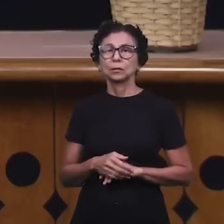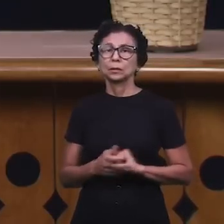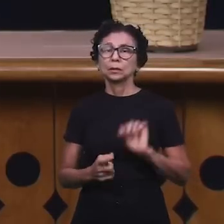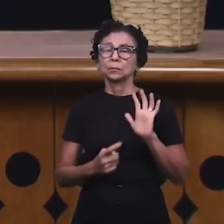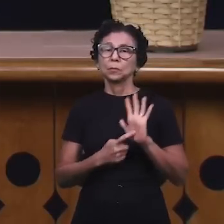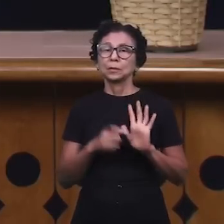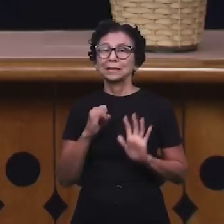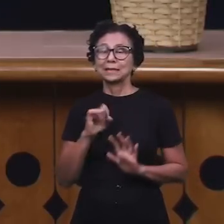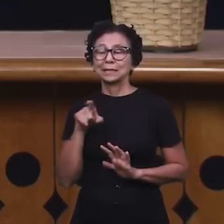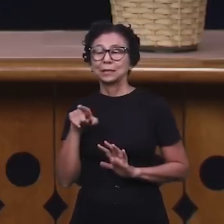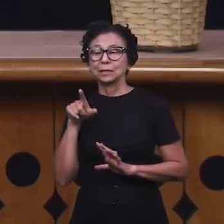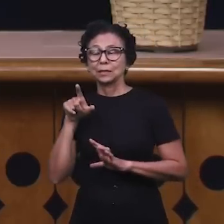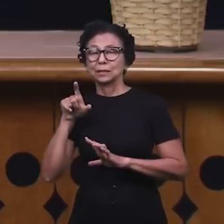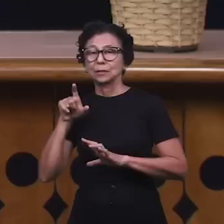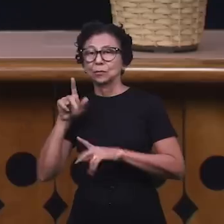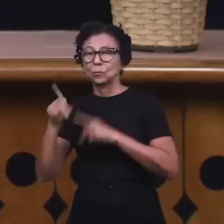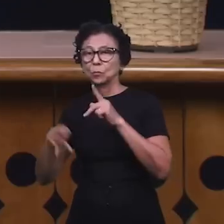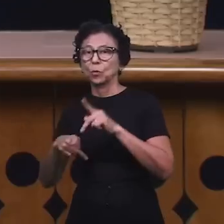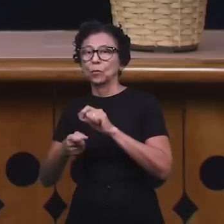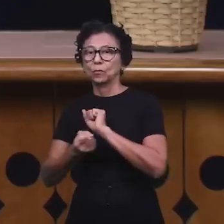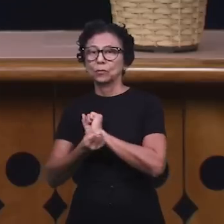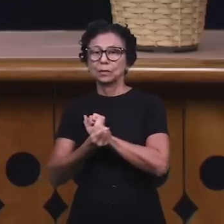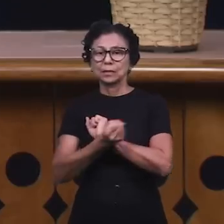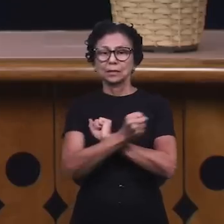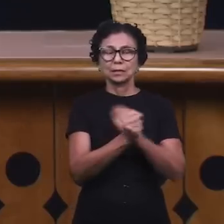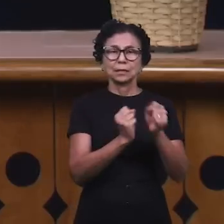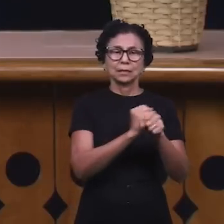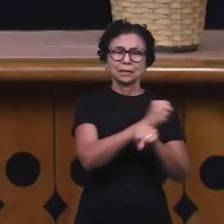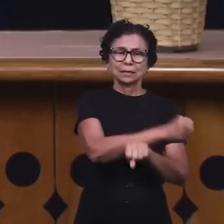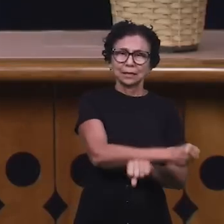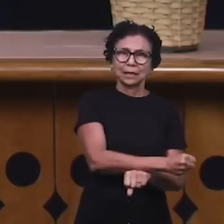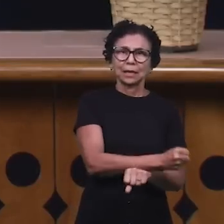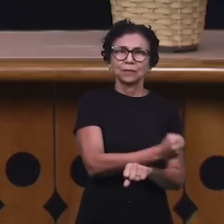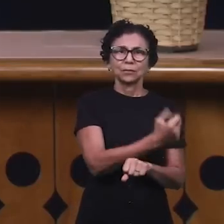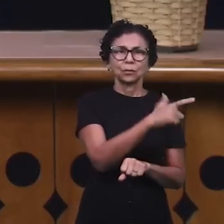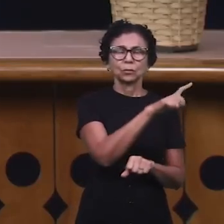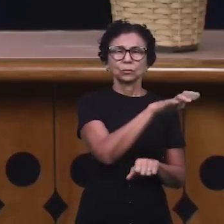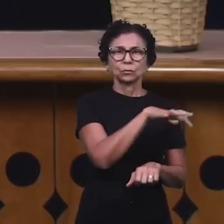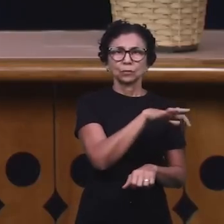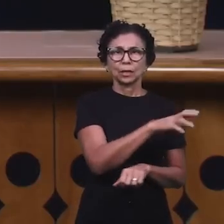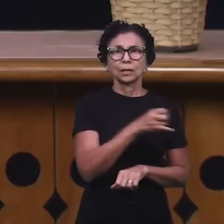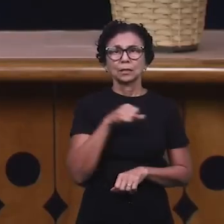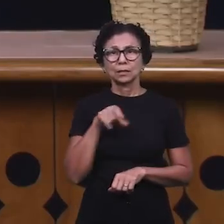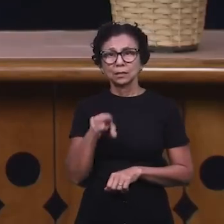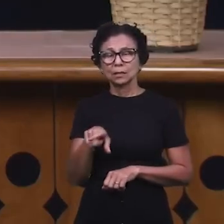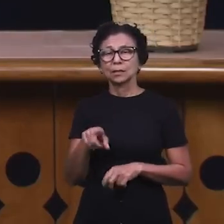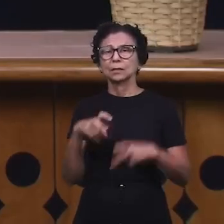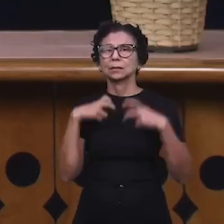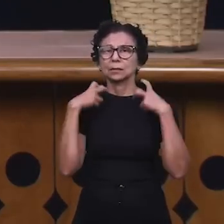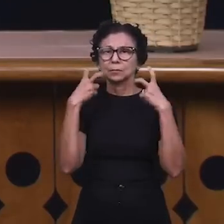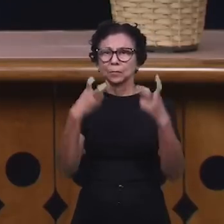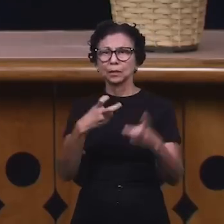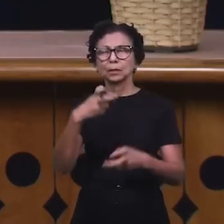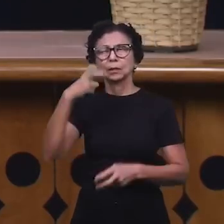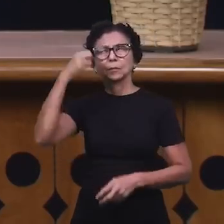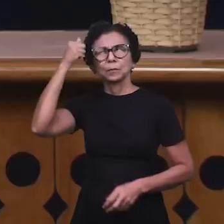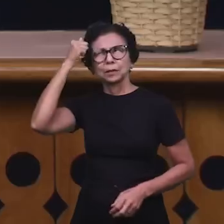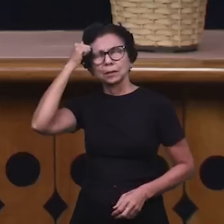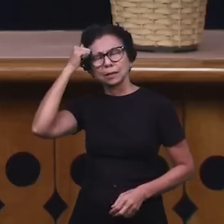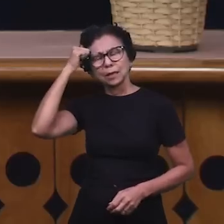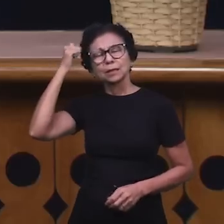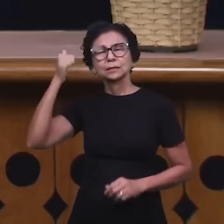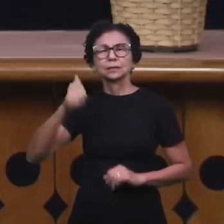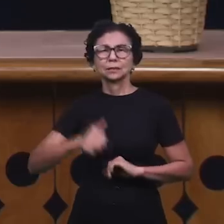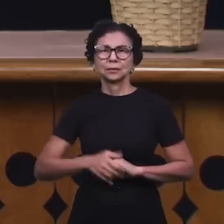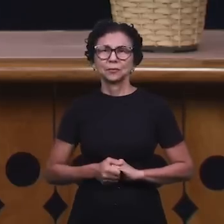terras, se eles se convertessem a Deus, se arrependessem, clamassem a Deus e orassem na direção do